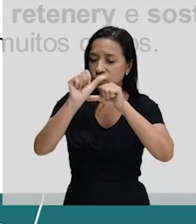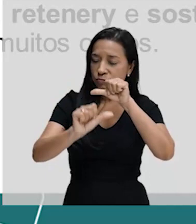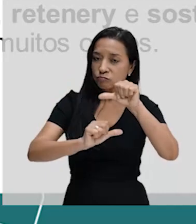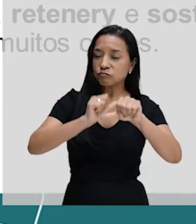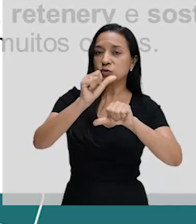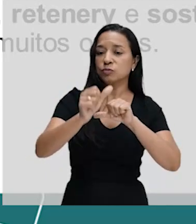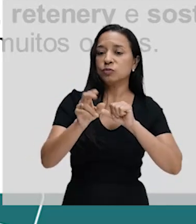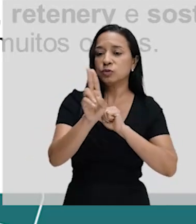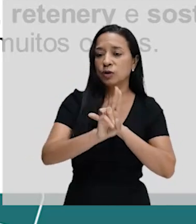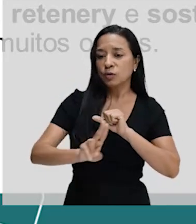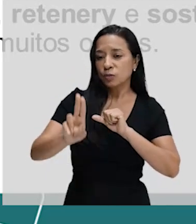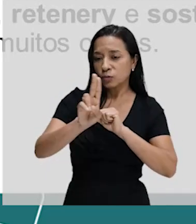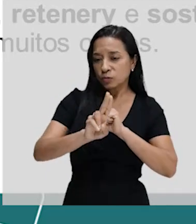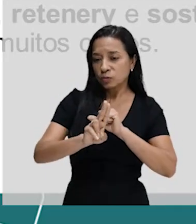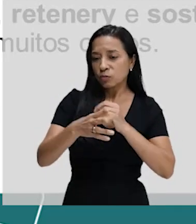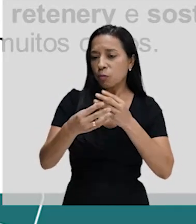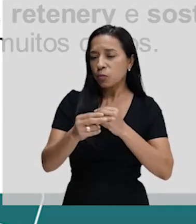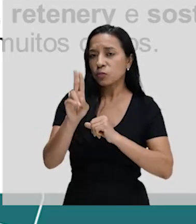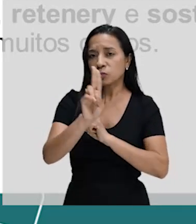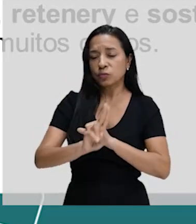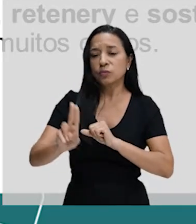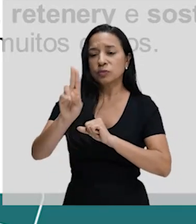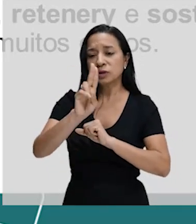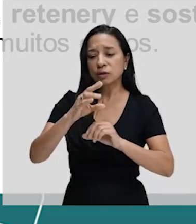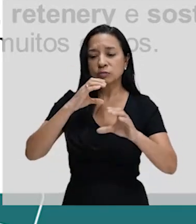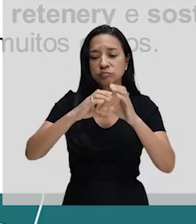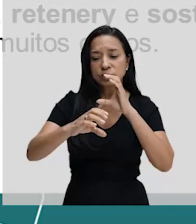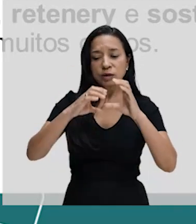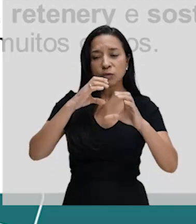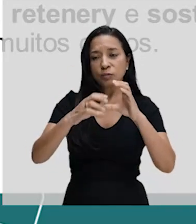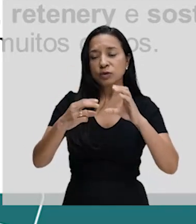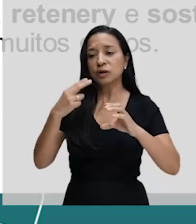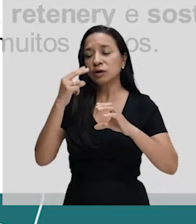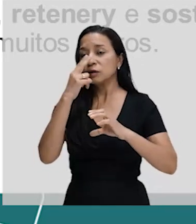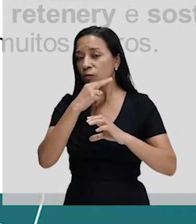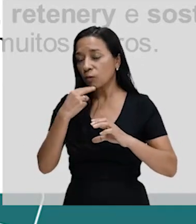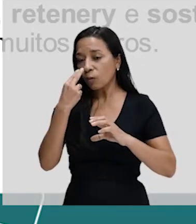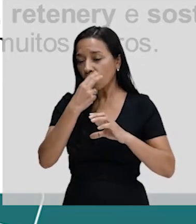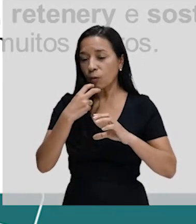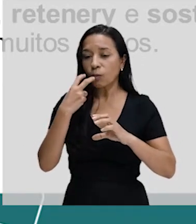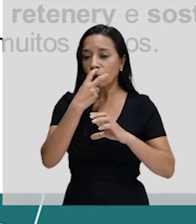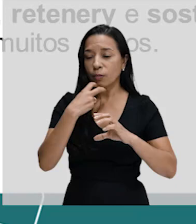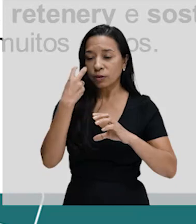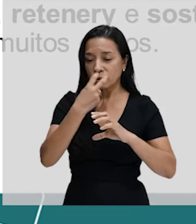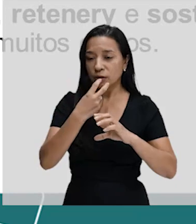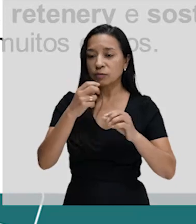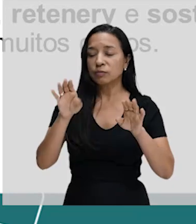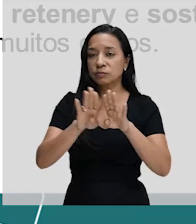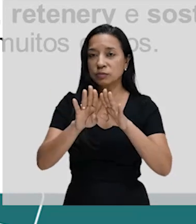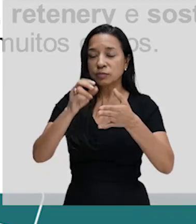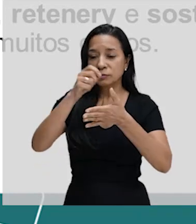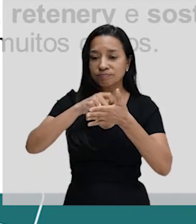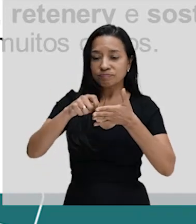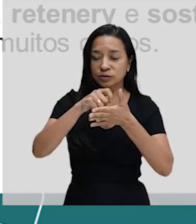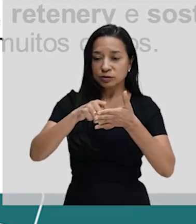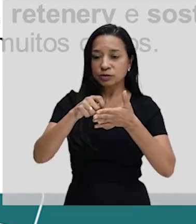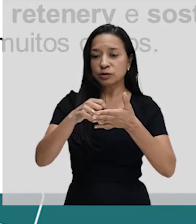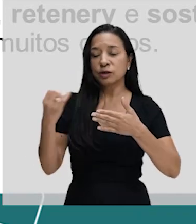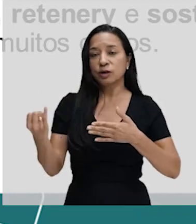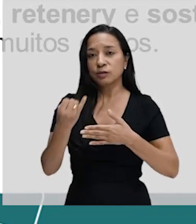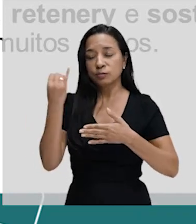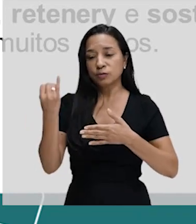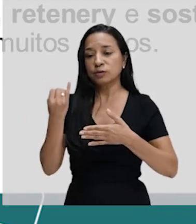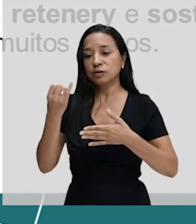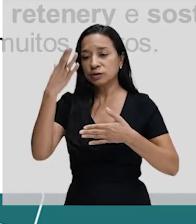utilizados na comunicação oral e escrita do idioma. E, justamente por isso, é importante que você tenha o domínio